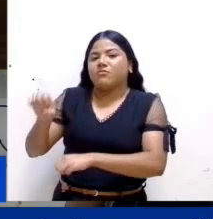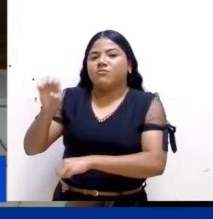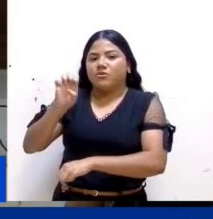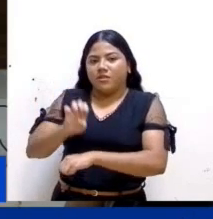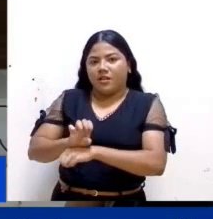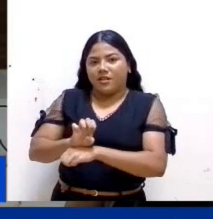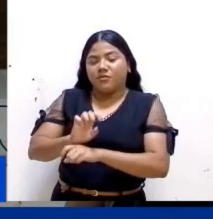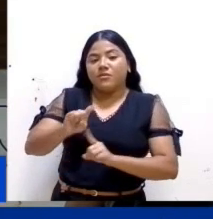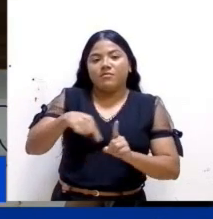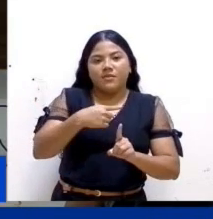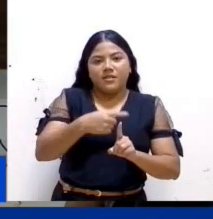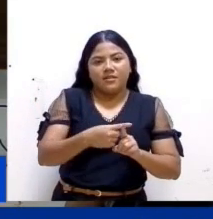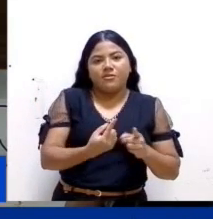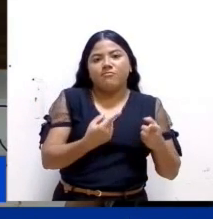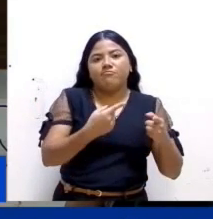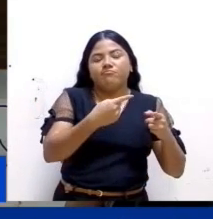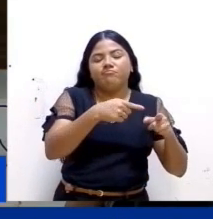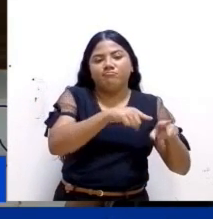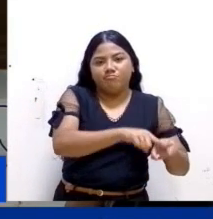Libras com Ampla do Estado intérprete. Amapá.